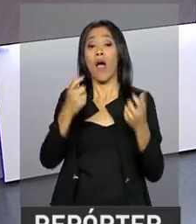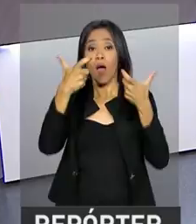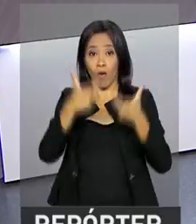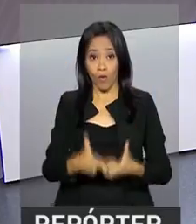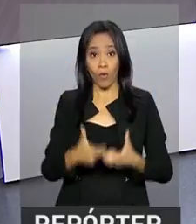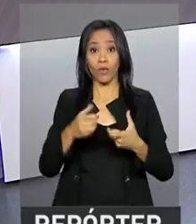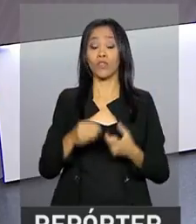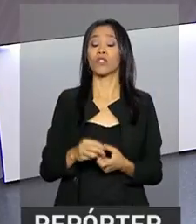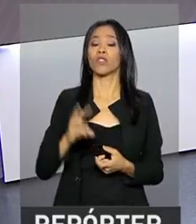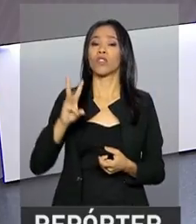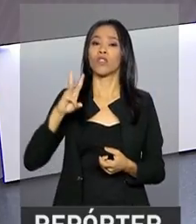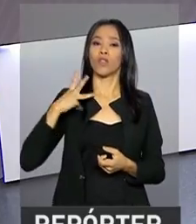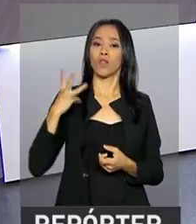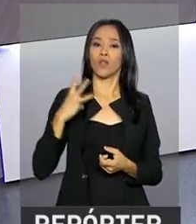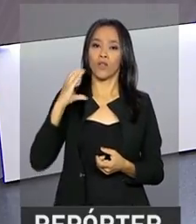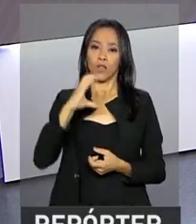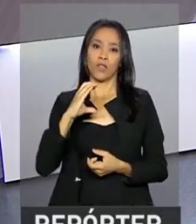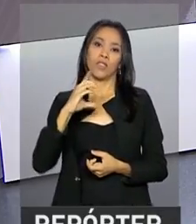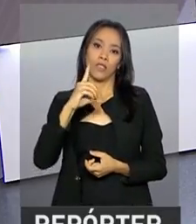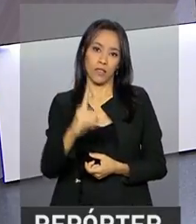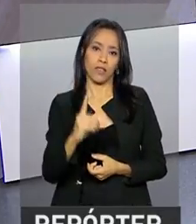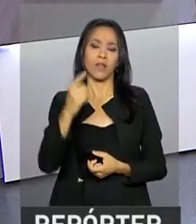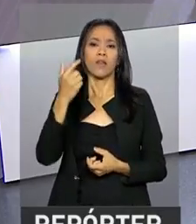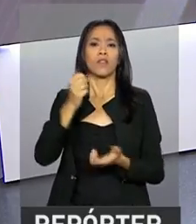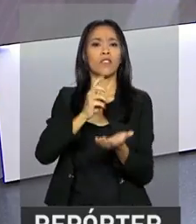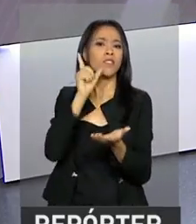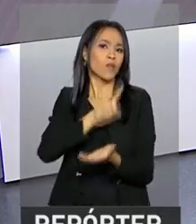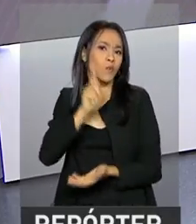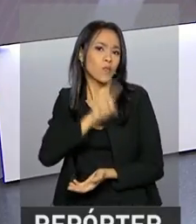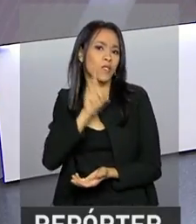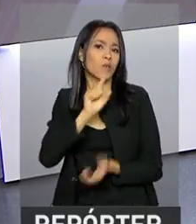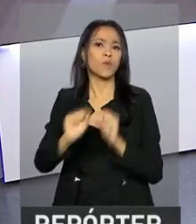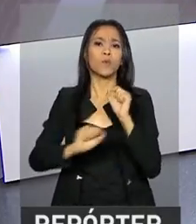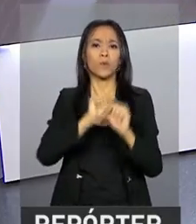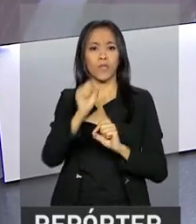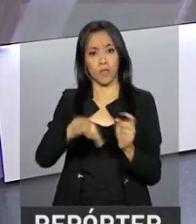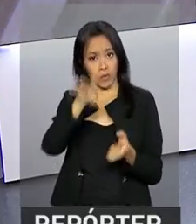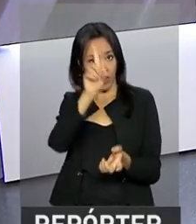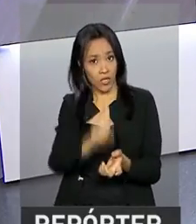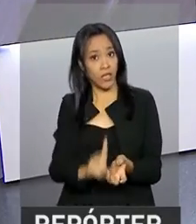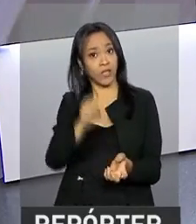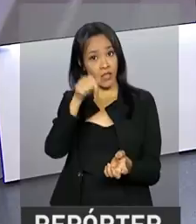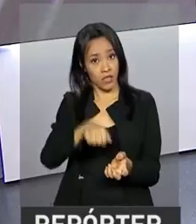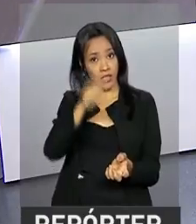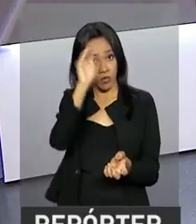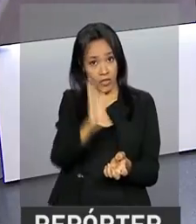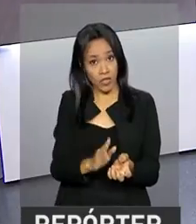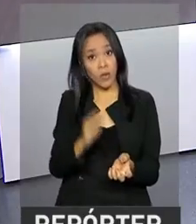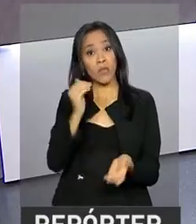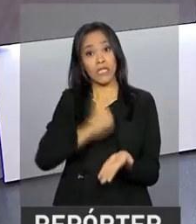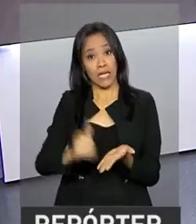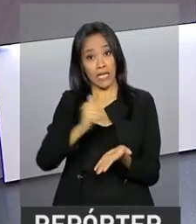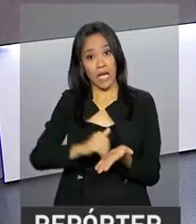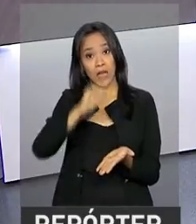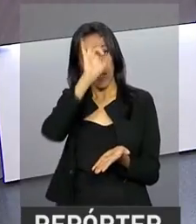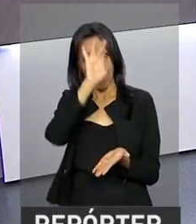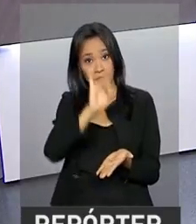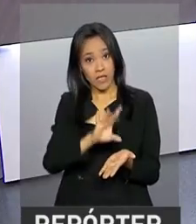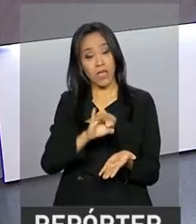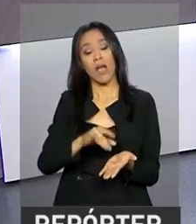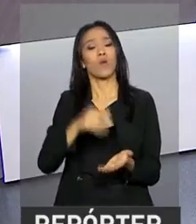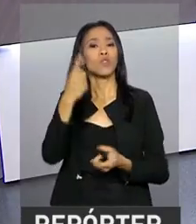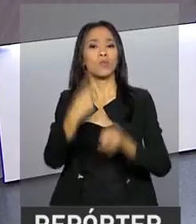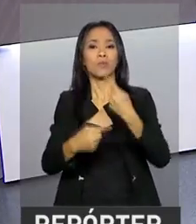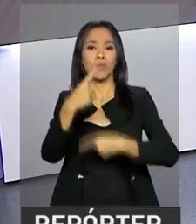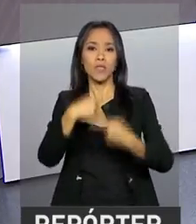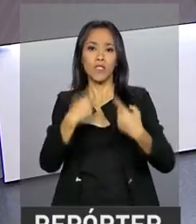de audiências para tratar de aplicações desses direitos aqui no Brasil. O secretário especial de Políticas de